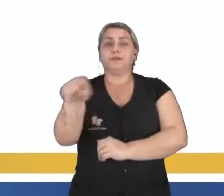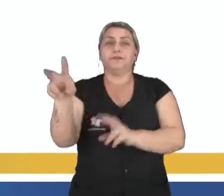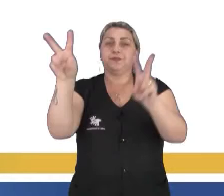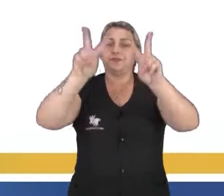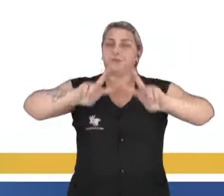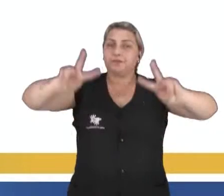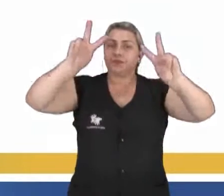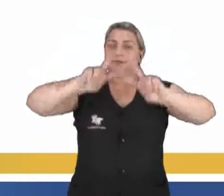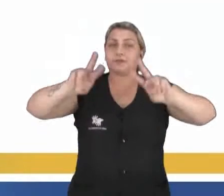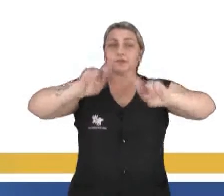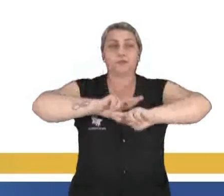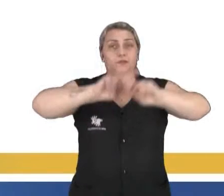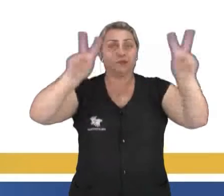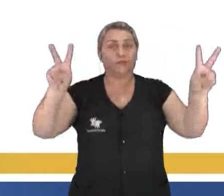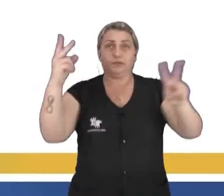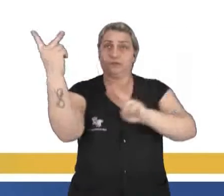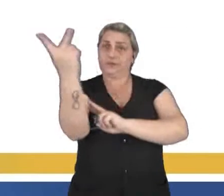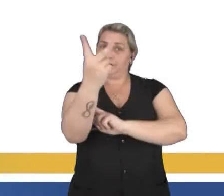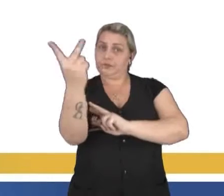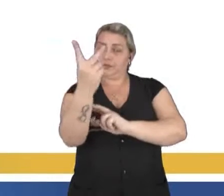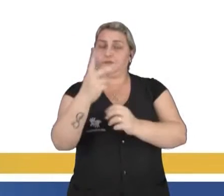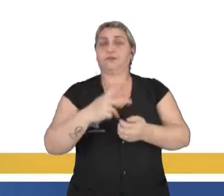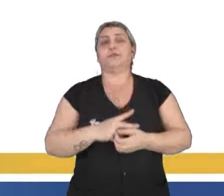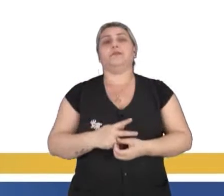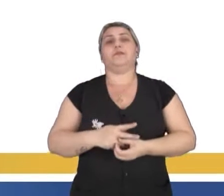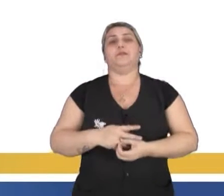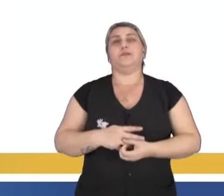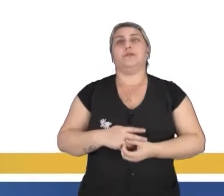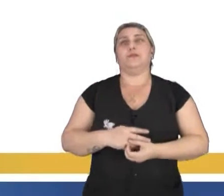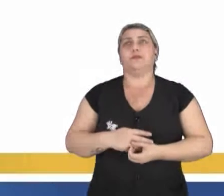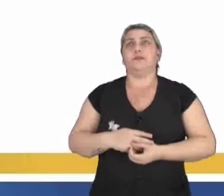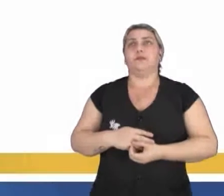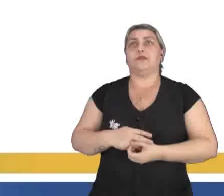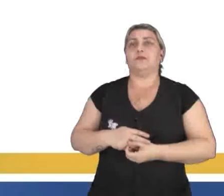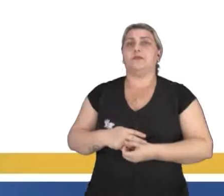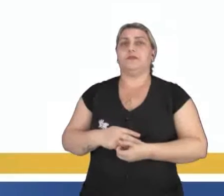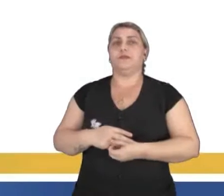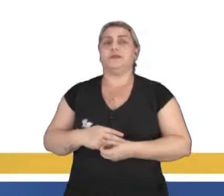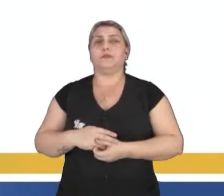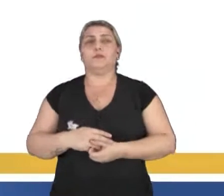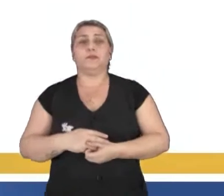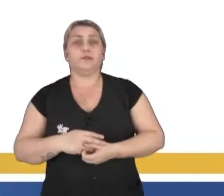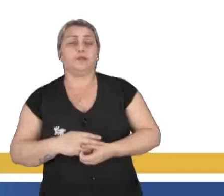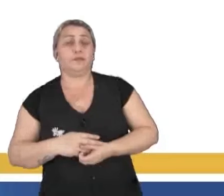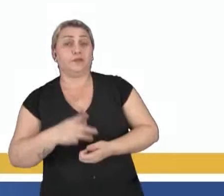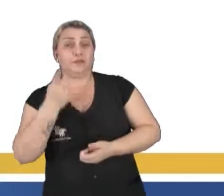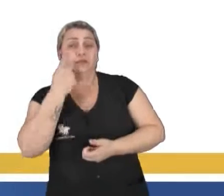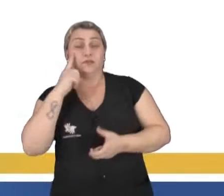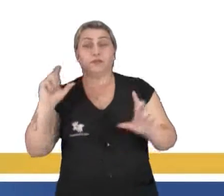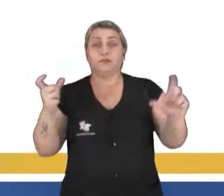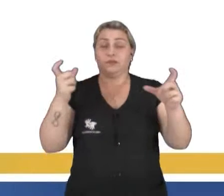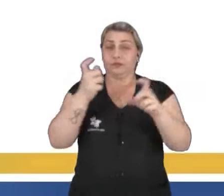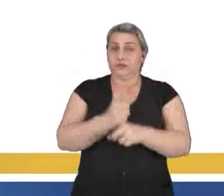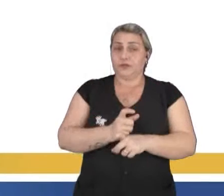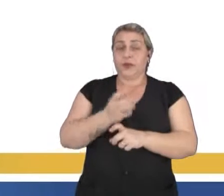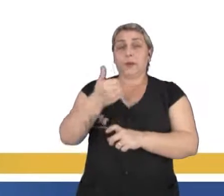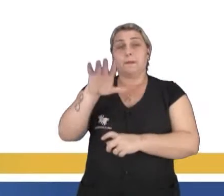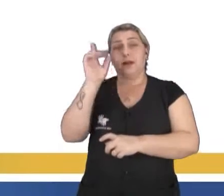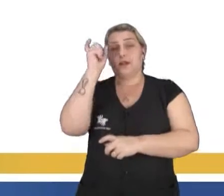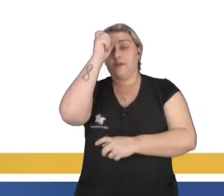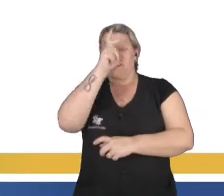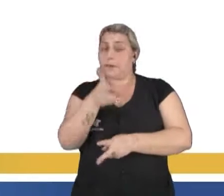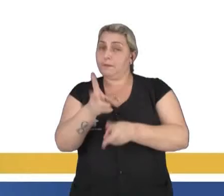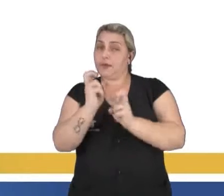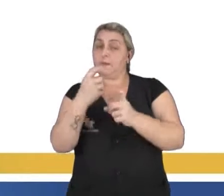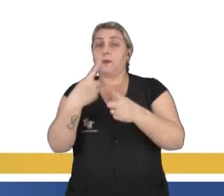para vocês visualizarem a diferença entre essas orações desenvolvidas e as reduzidas mesmo que as reduzidas é só mais